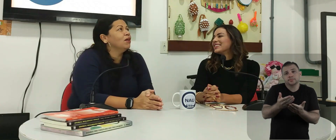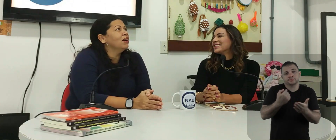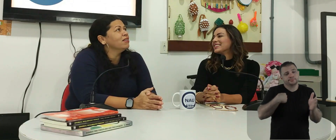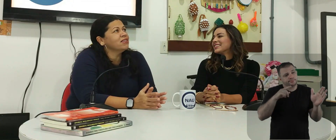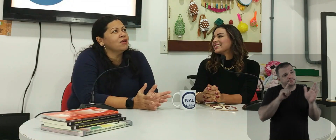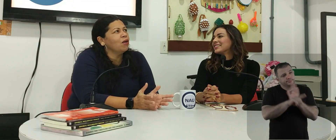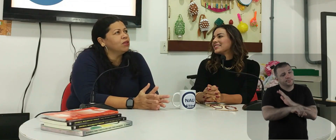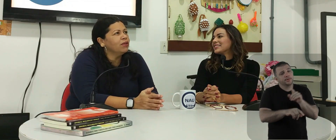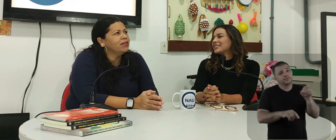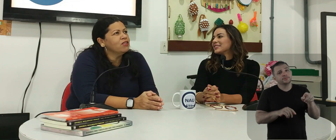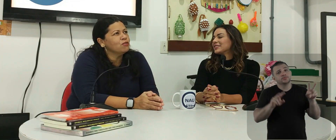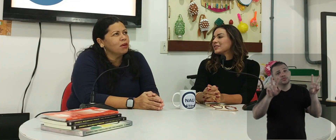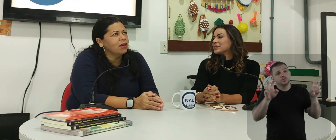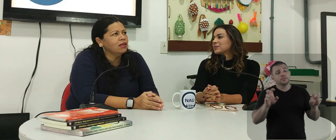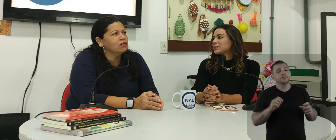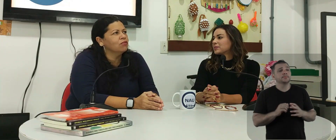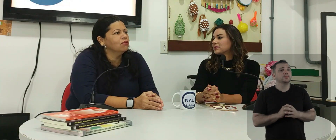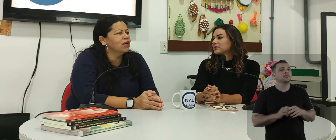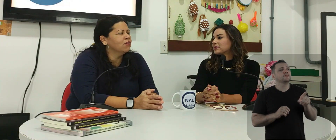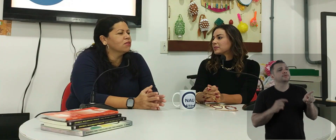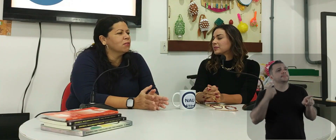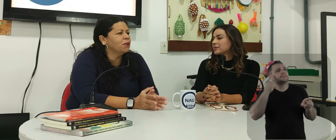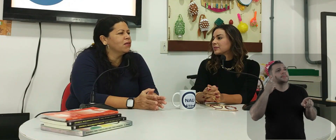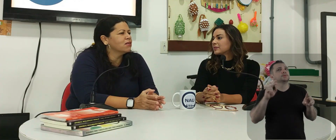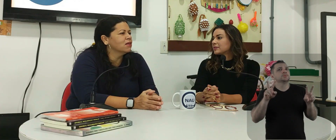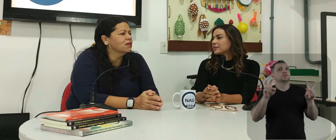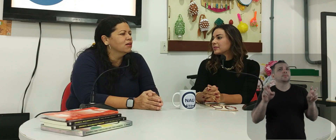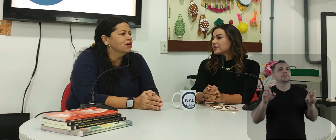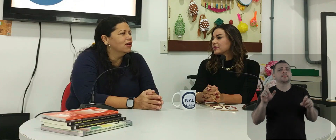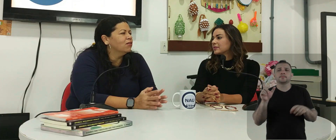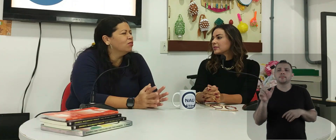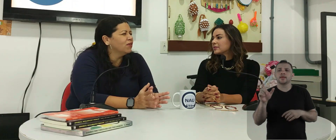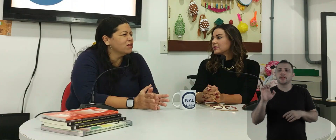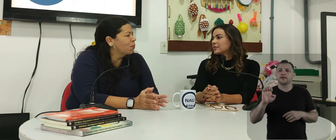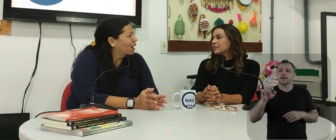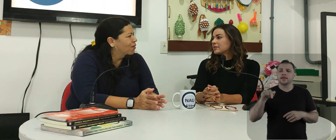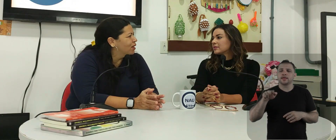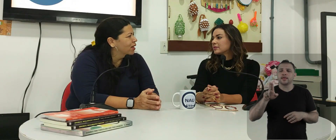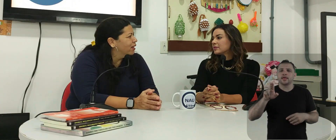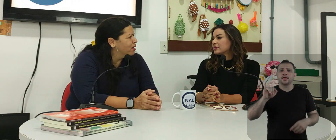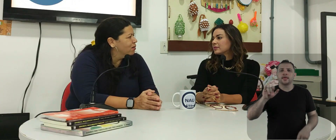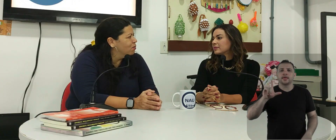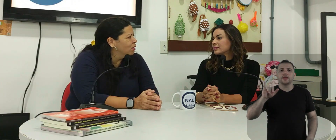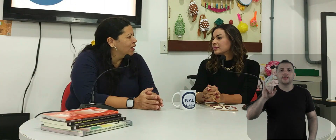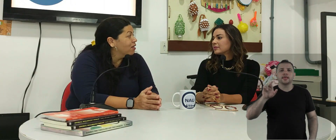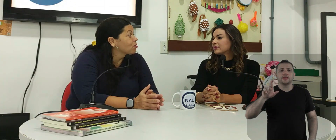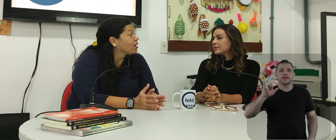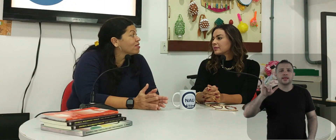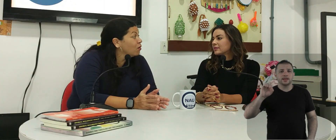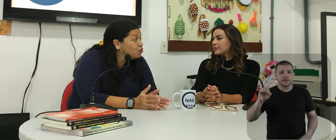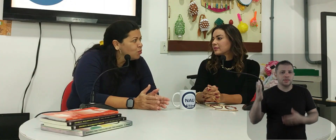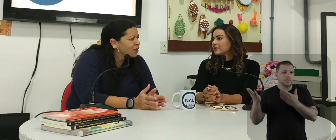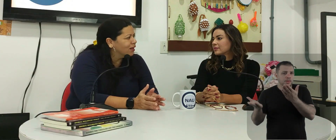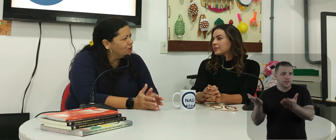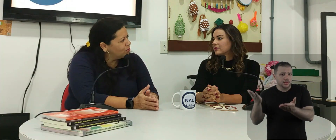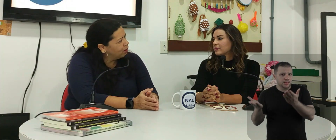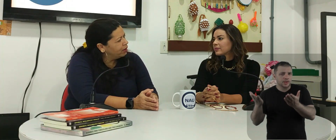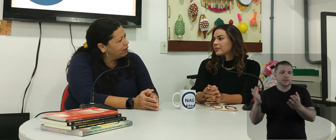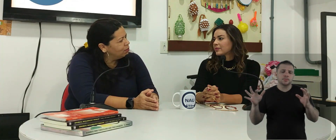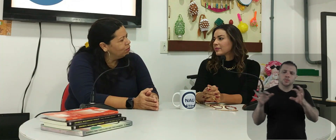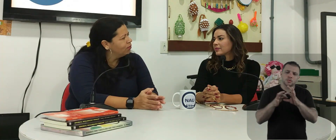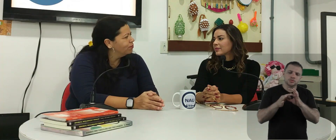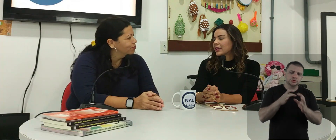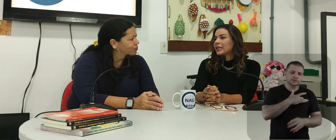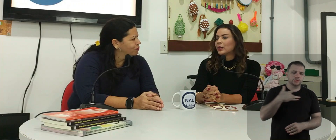É, assim, qual o teu entendimento? O que você pensa, né, quando vem essa palavra equilíbrio e relaciona a saúde mental